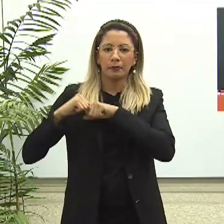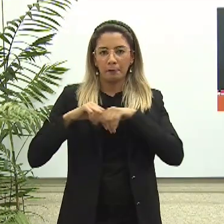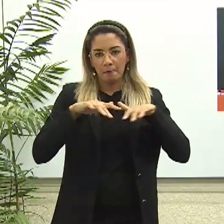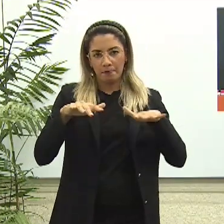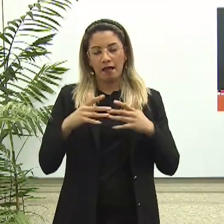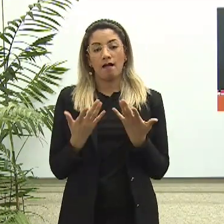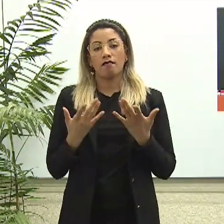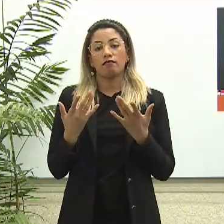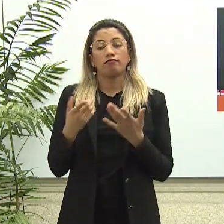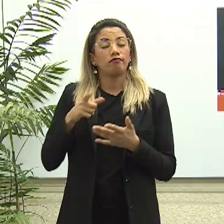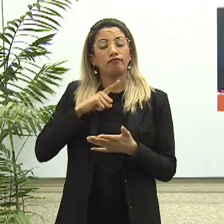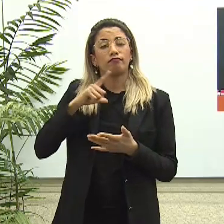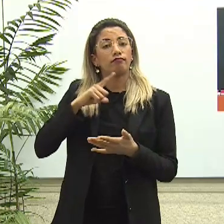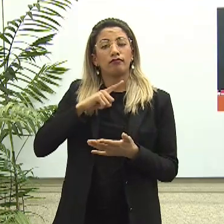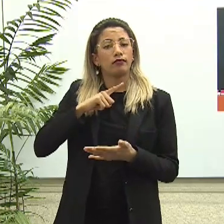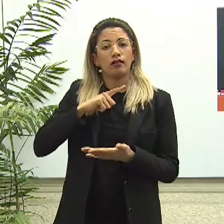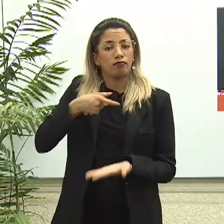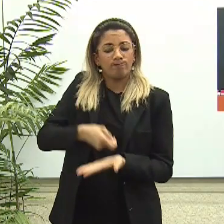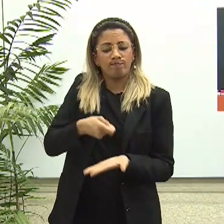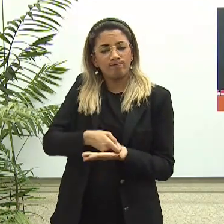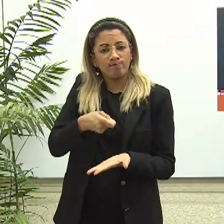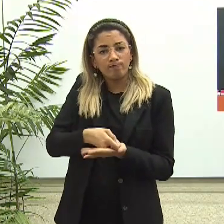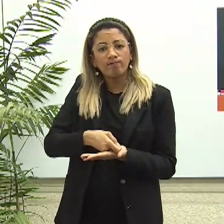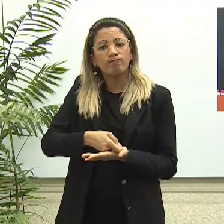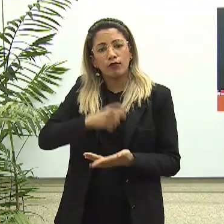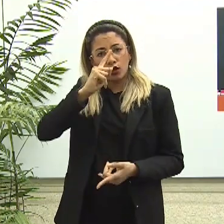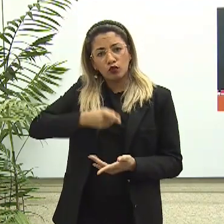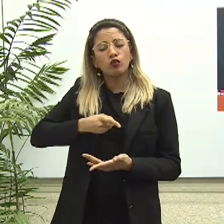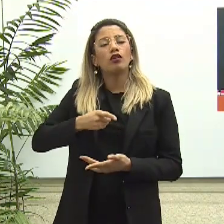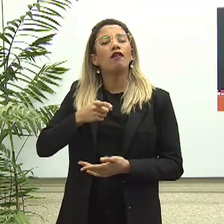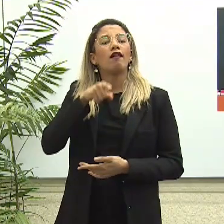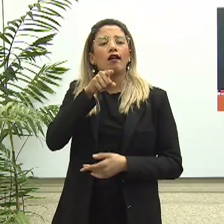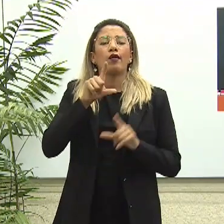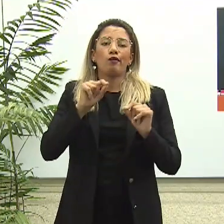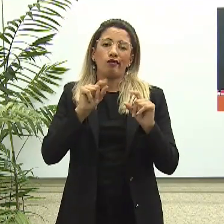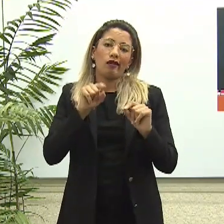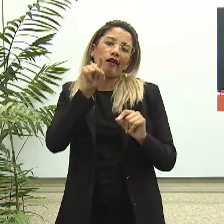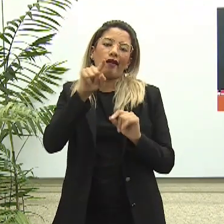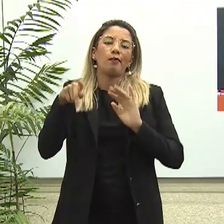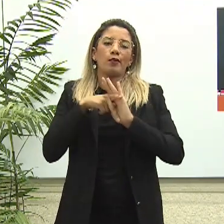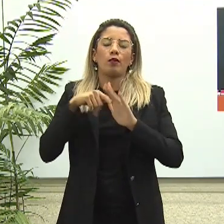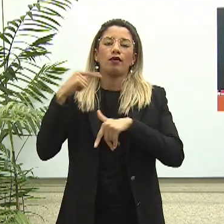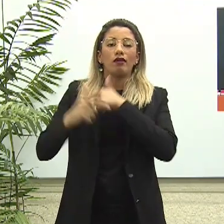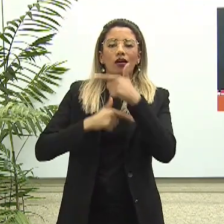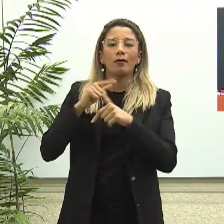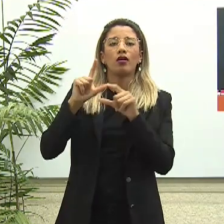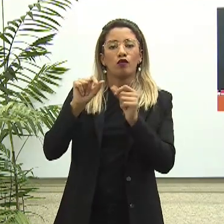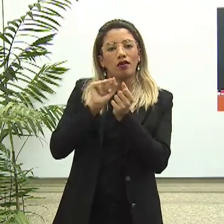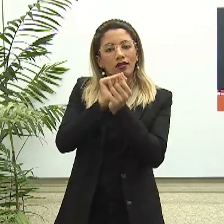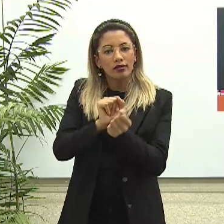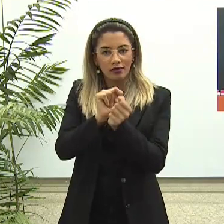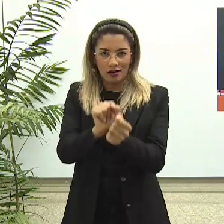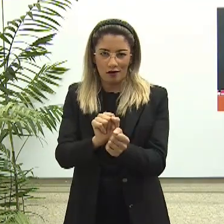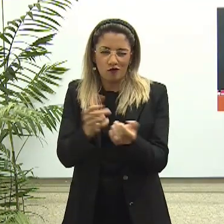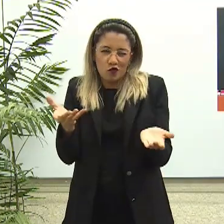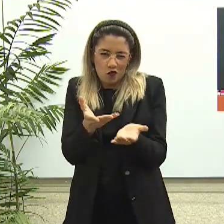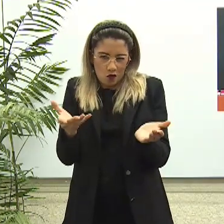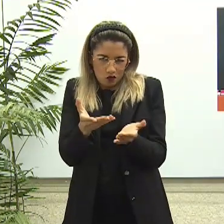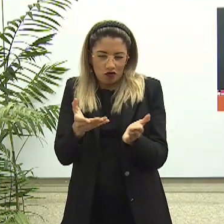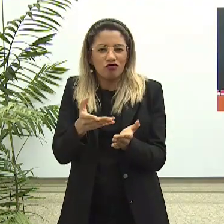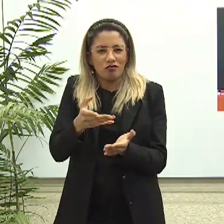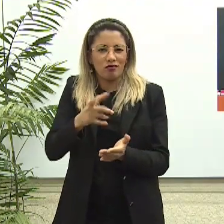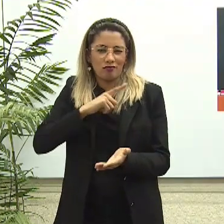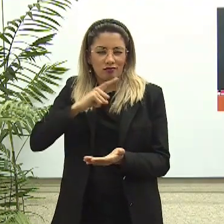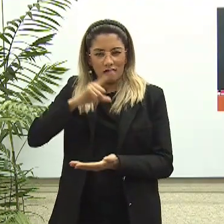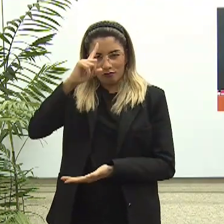eh mantém formas de exploração que lembra o trabalho escravo hoje na República democrática do Congo para pegar um exemplo né a gente pode falar de